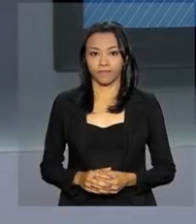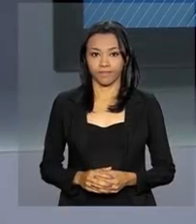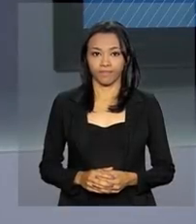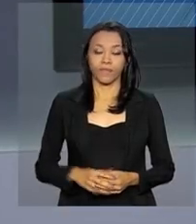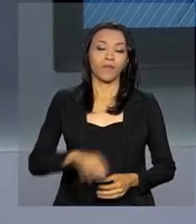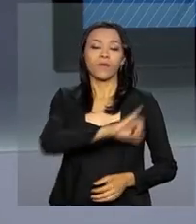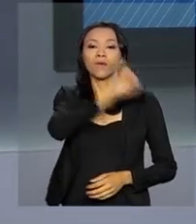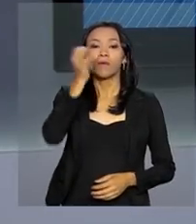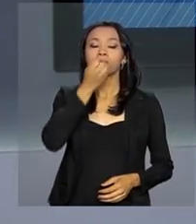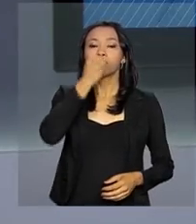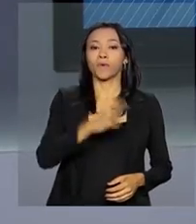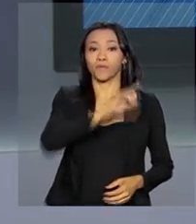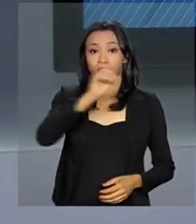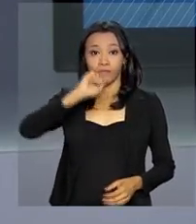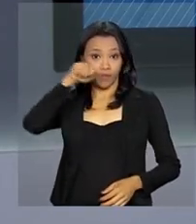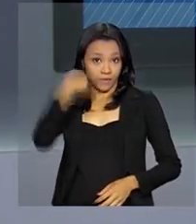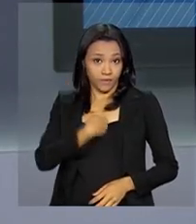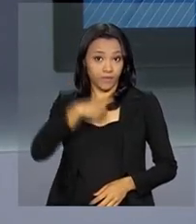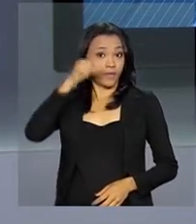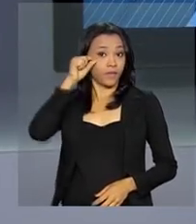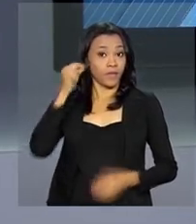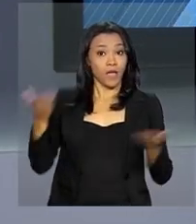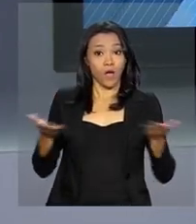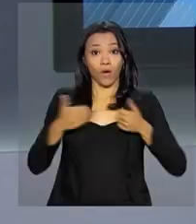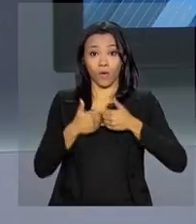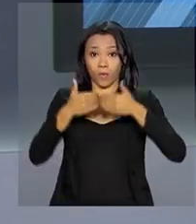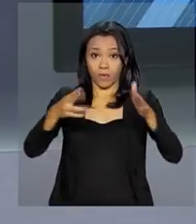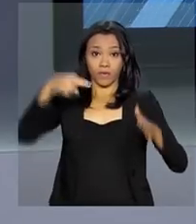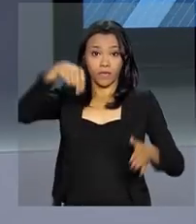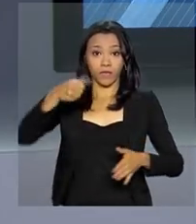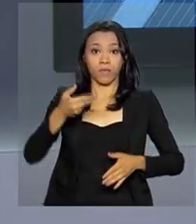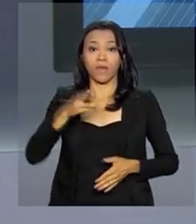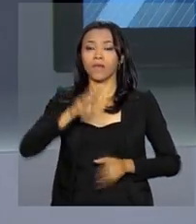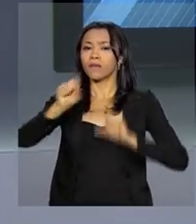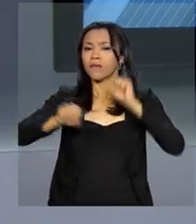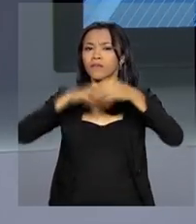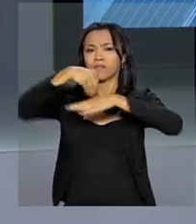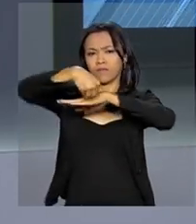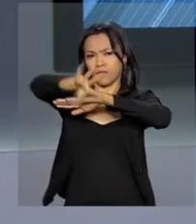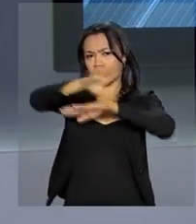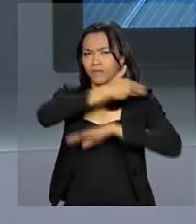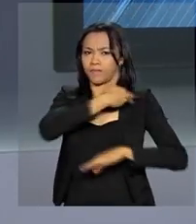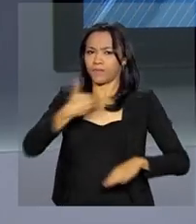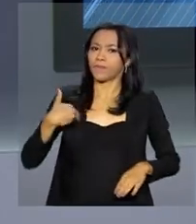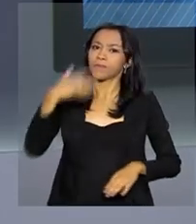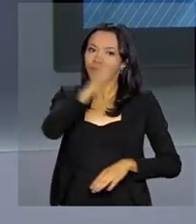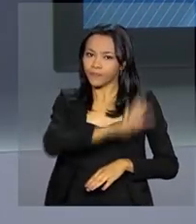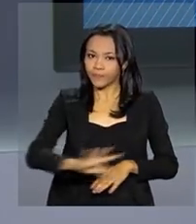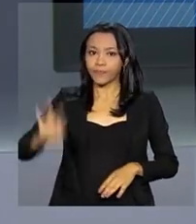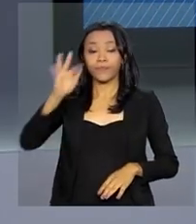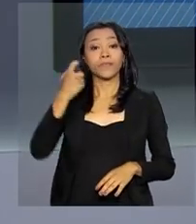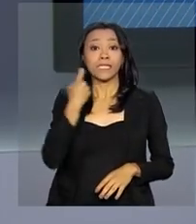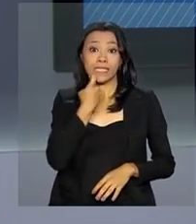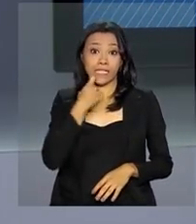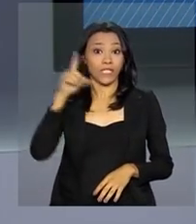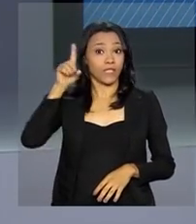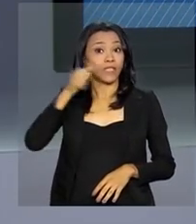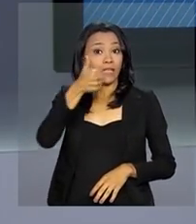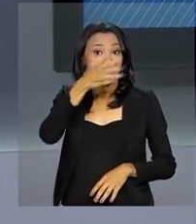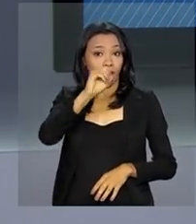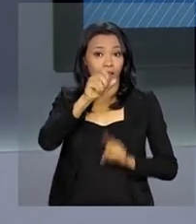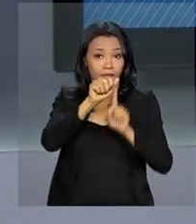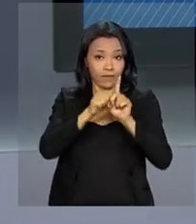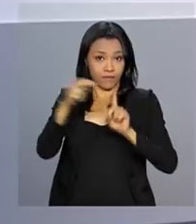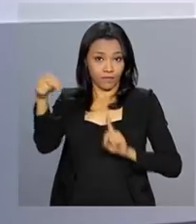olá bom dia eu sou thaíssa dias e começa agora o repórter nbr com as notícias do governo federal desta sexta feira 10 de